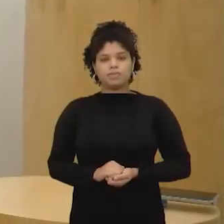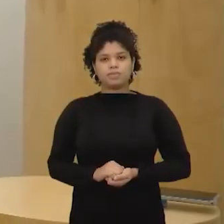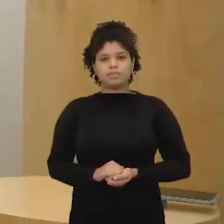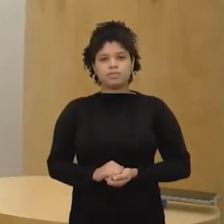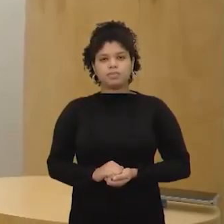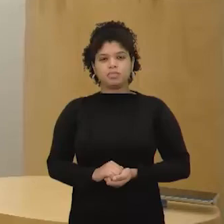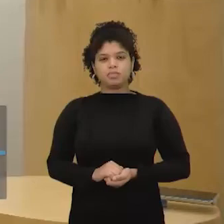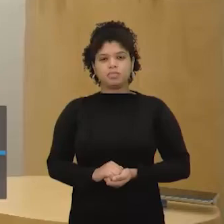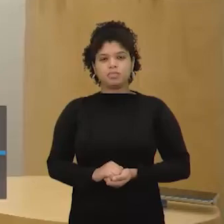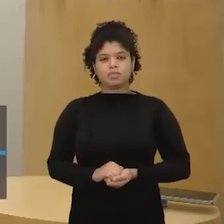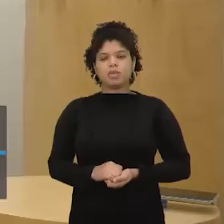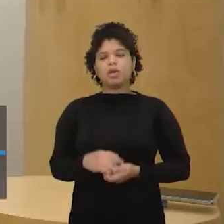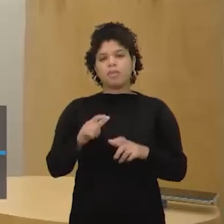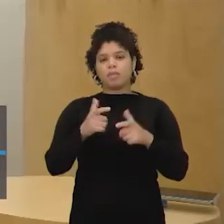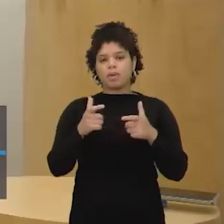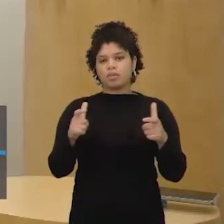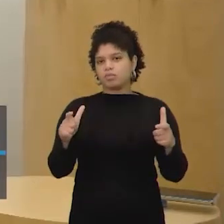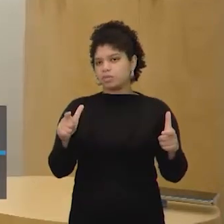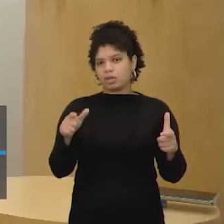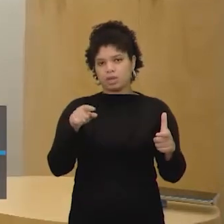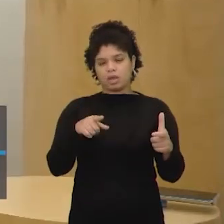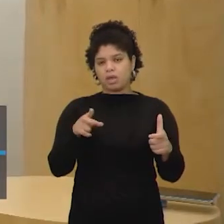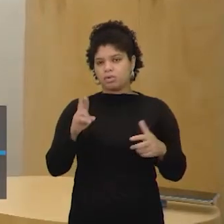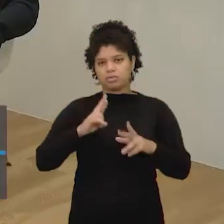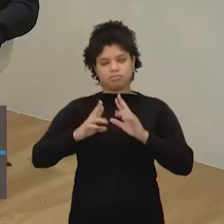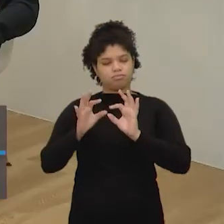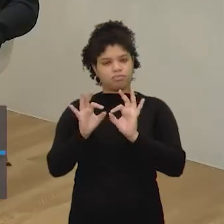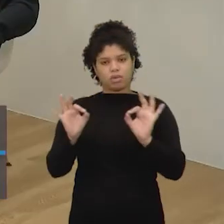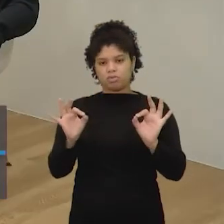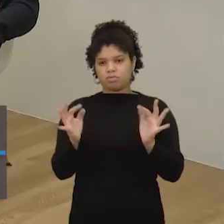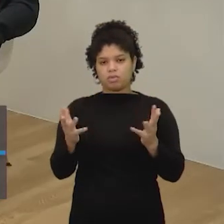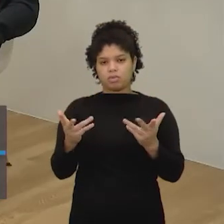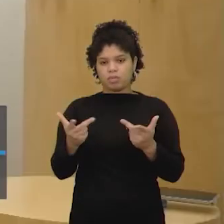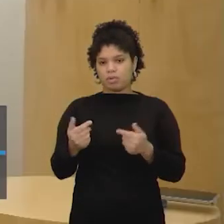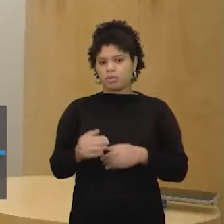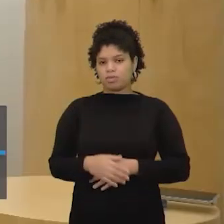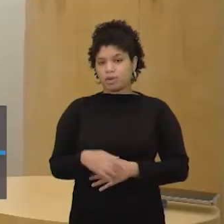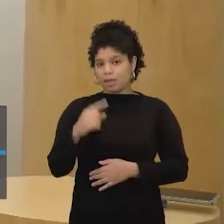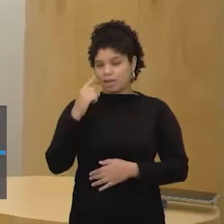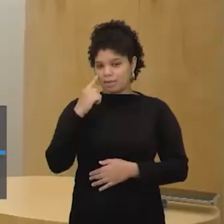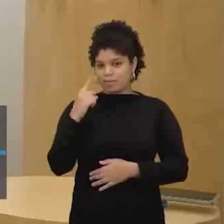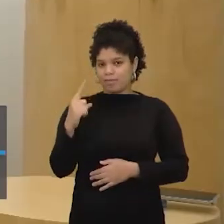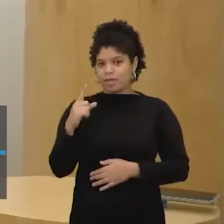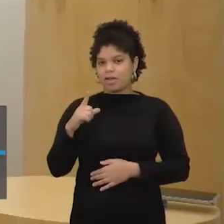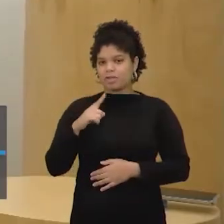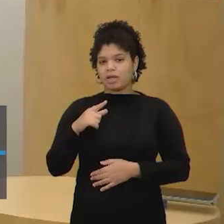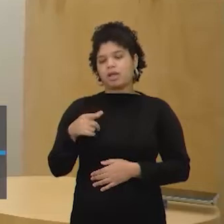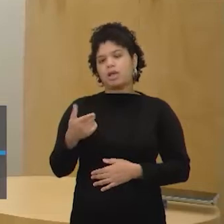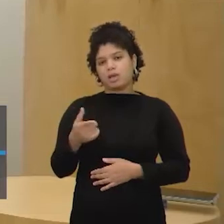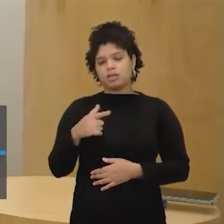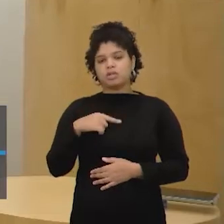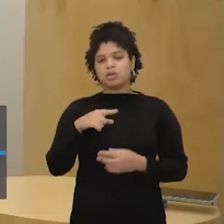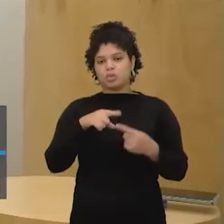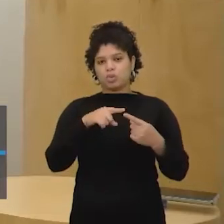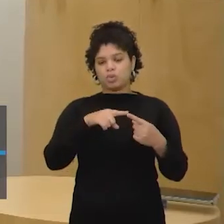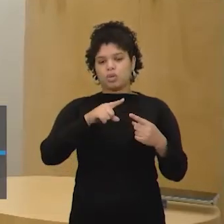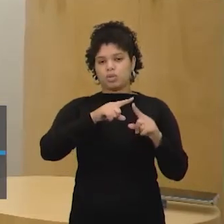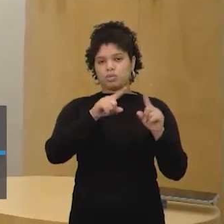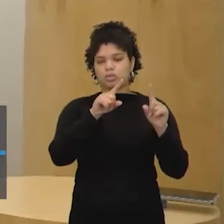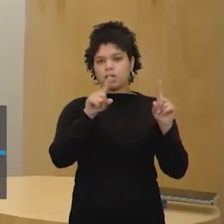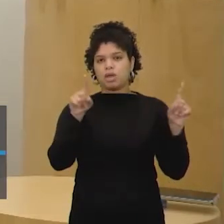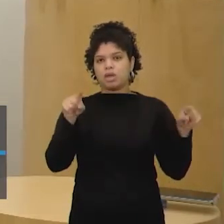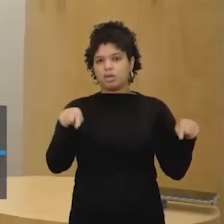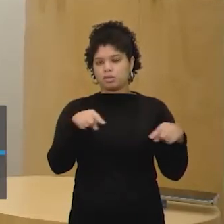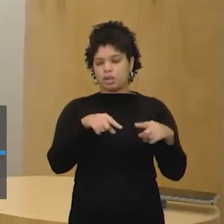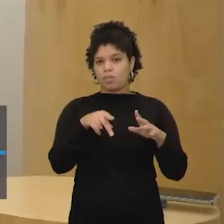Eu já te falei que todo mundo aqui é apenas maravilhoso, né? Sim. Então, temos a resposta praticamente unânime de sal, né? Até tem o aluno Matheus,